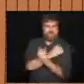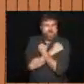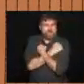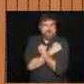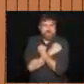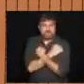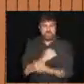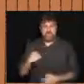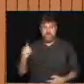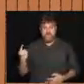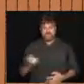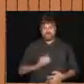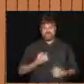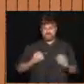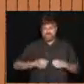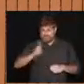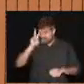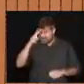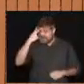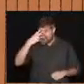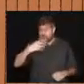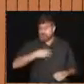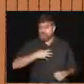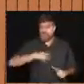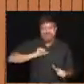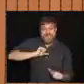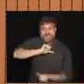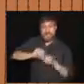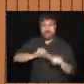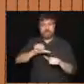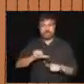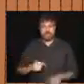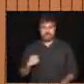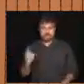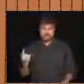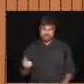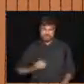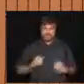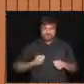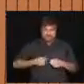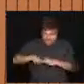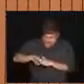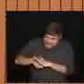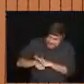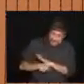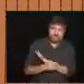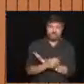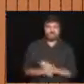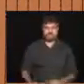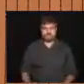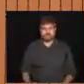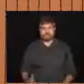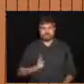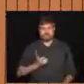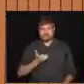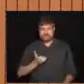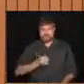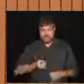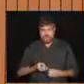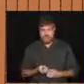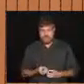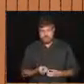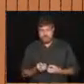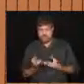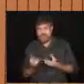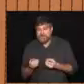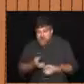Então, é uma mudança de hábito que nós vamos ter que lidar com elas. E aí eu quero colocar uma